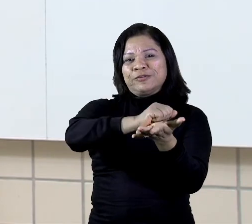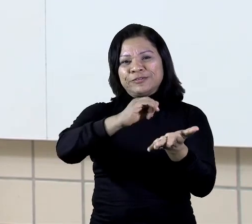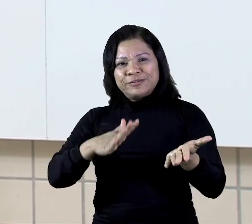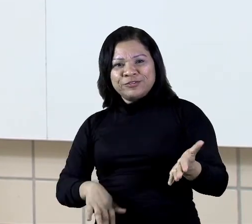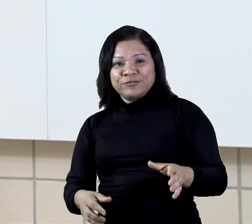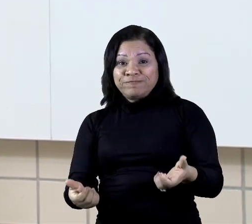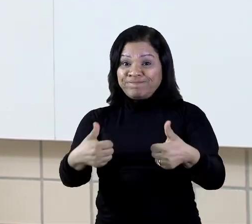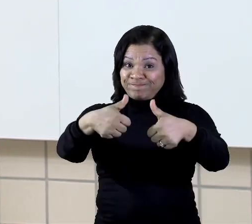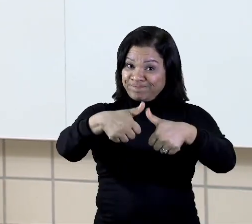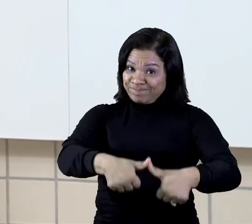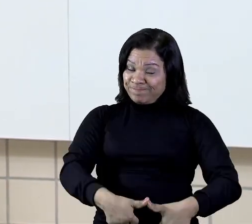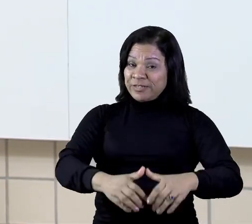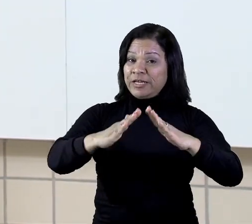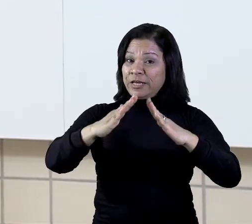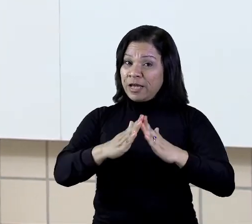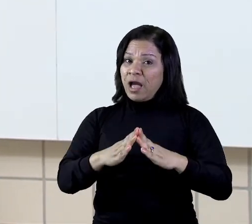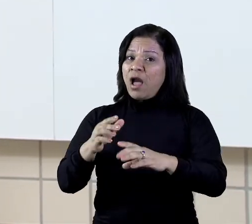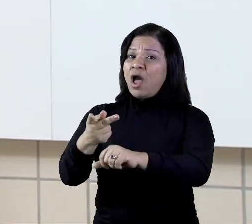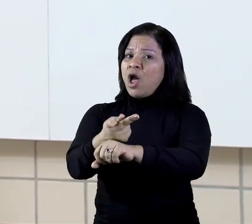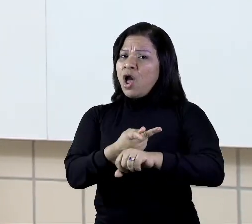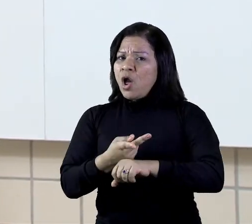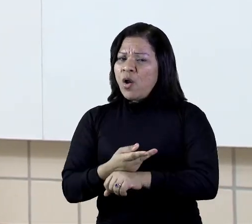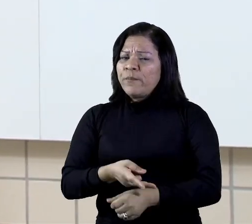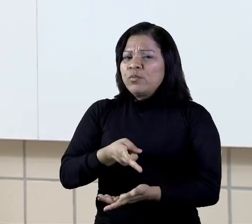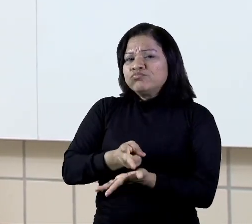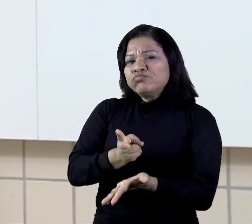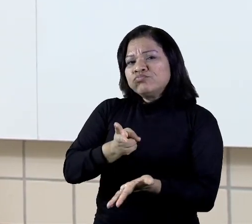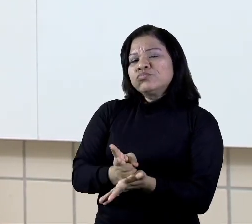sempre ajuda dos professores no grupo de